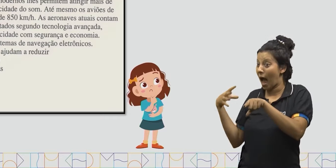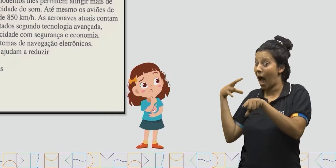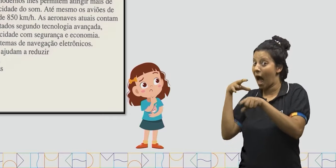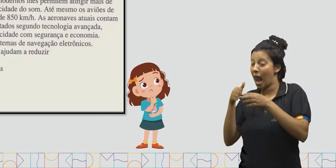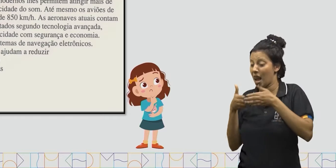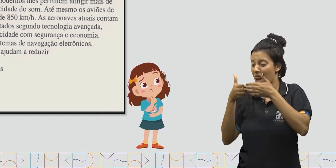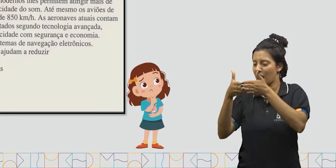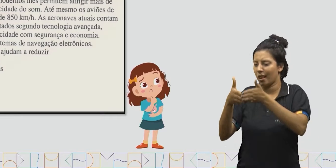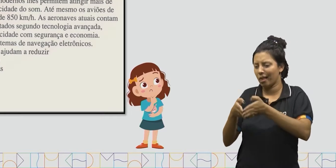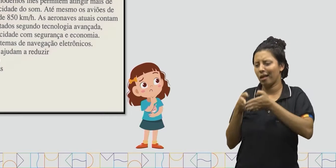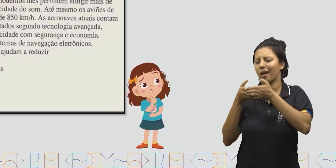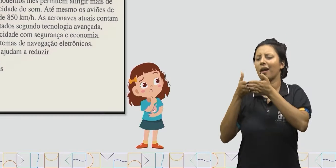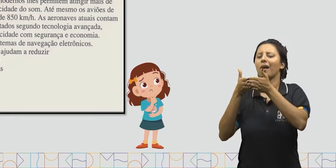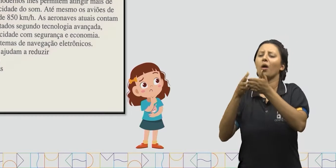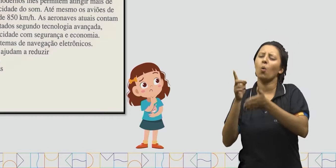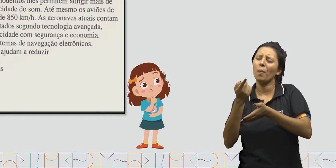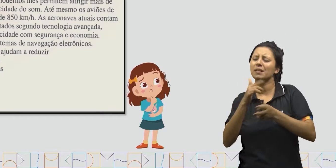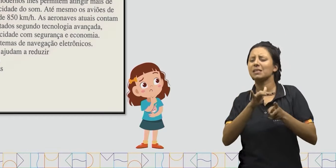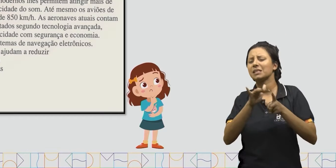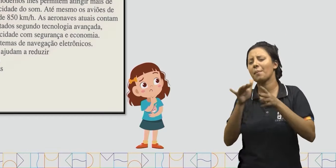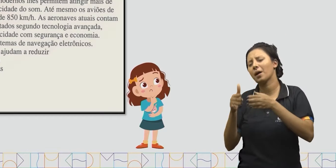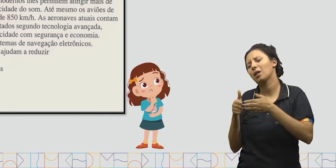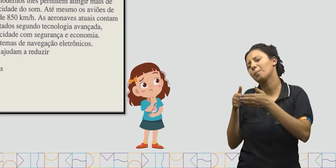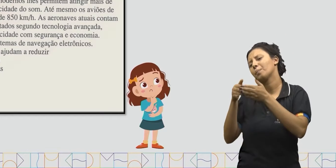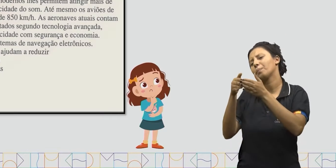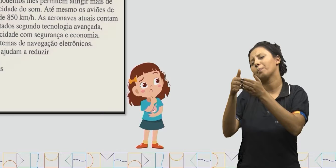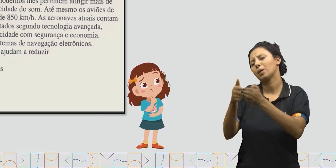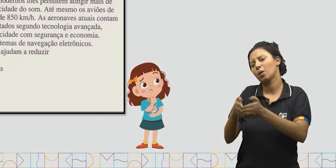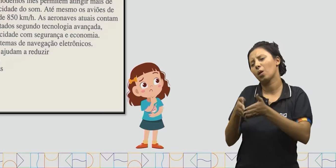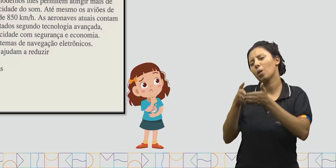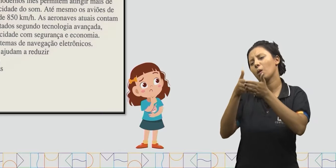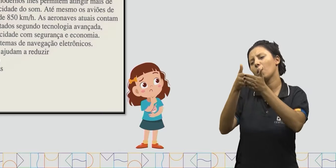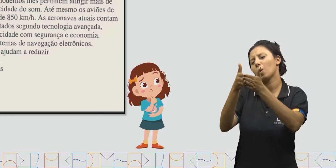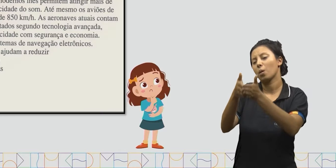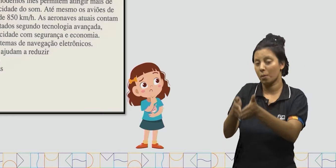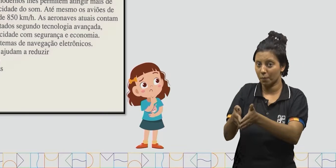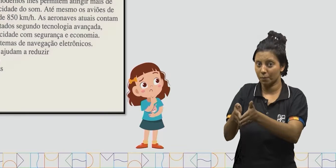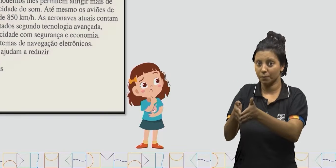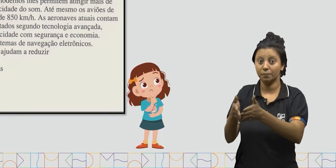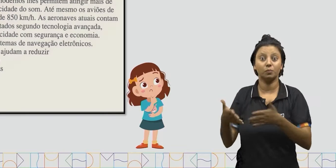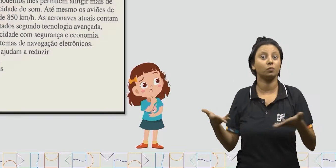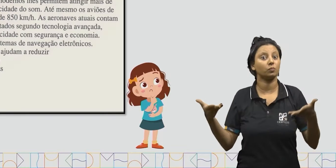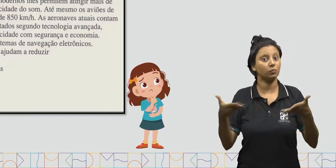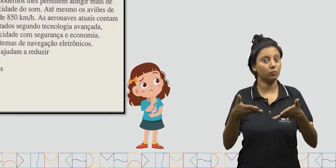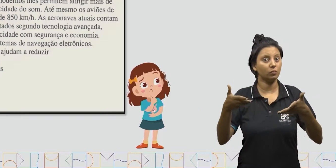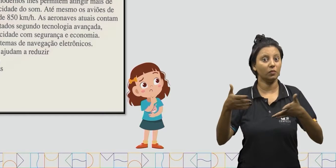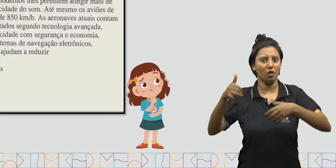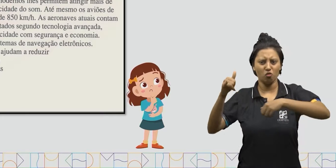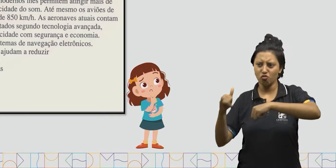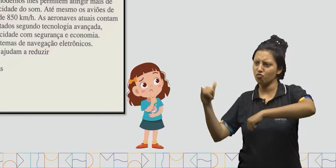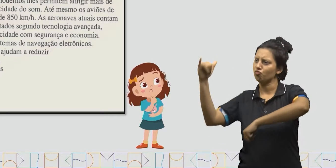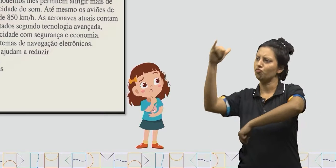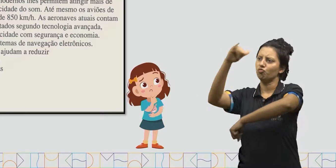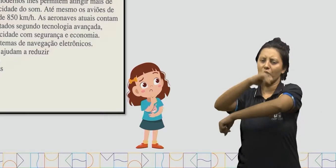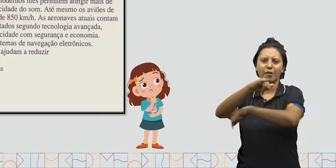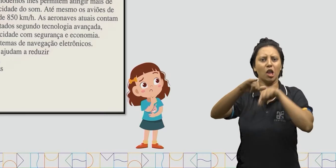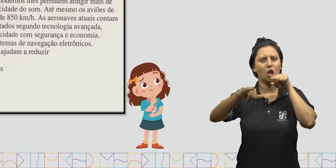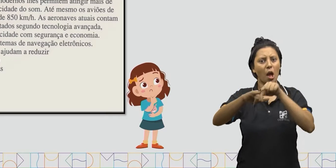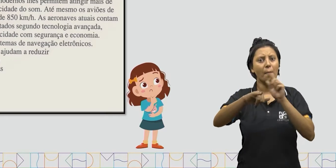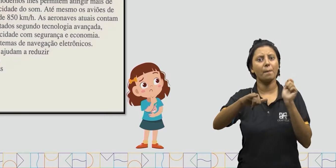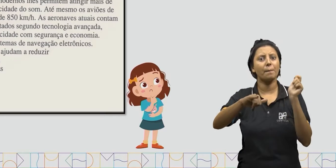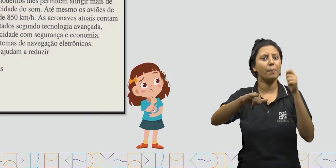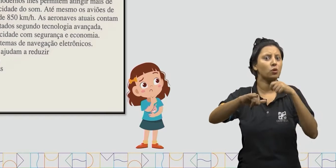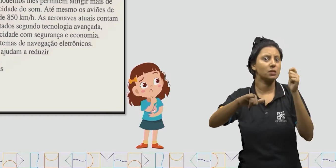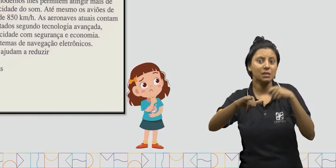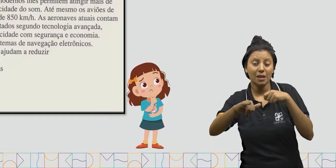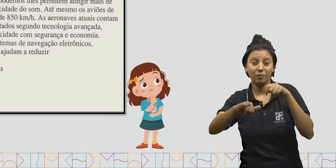navios demorava mais de uma semana para atravessar o Oceano Atlântico. Hoje, os grandes jatos de passageiros são capazes